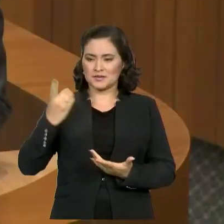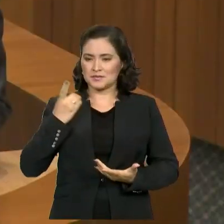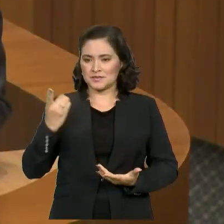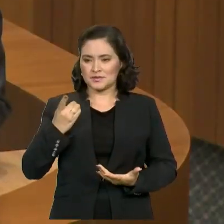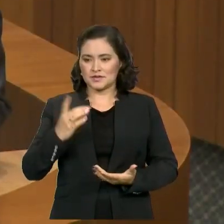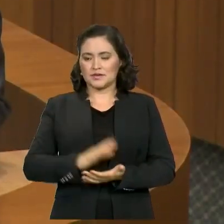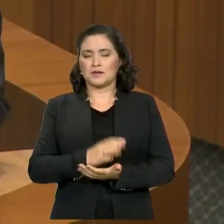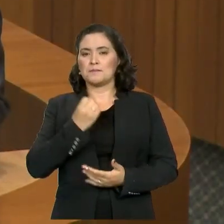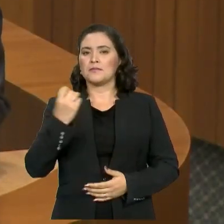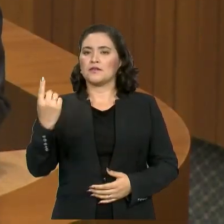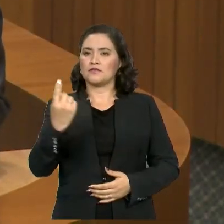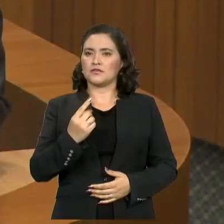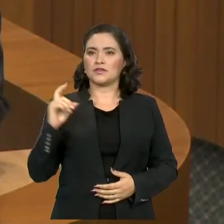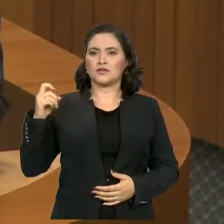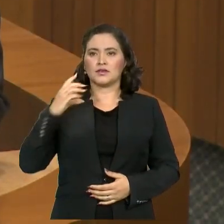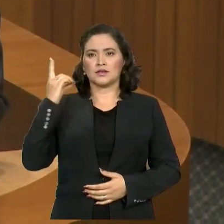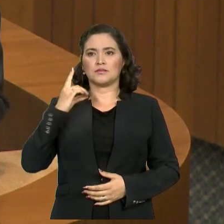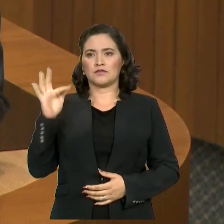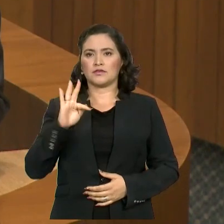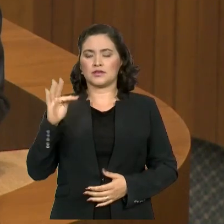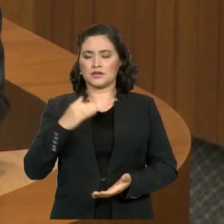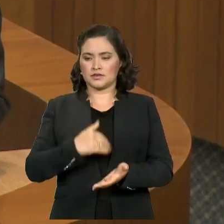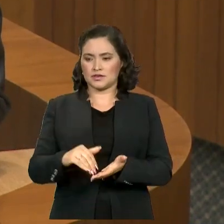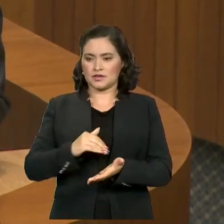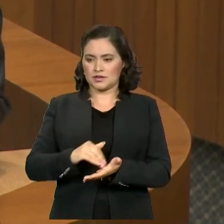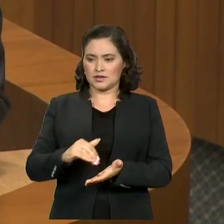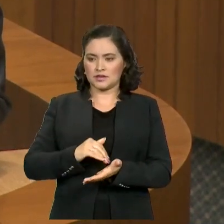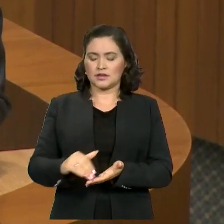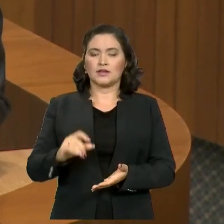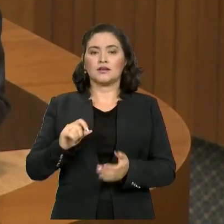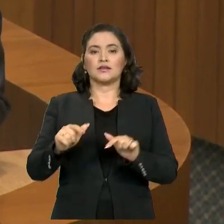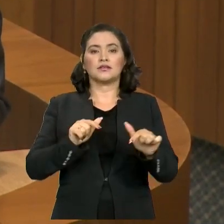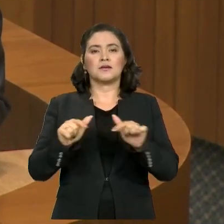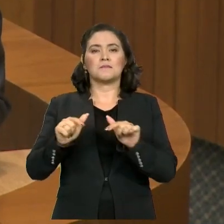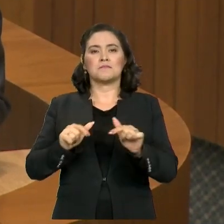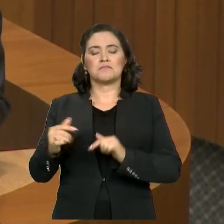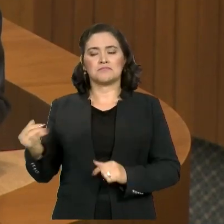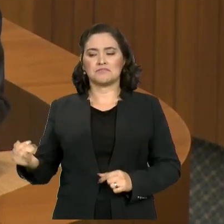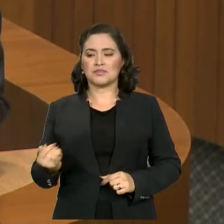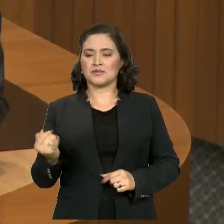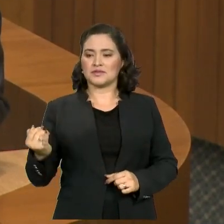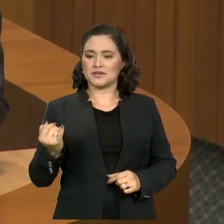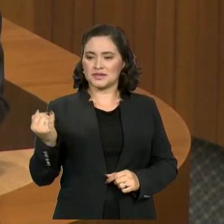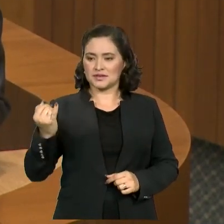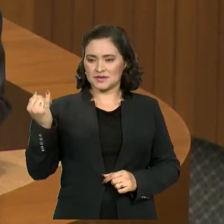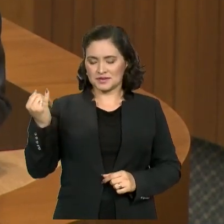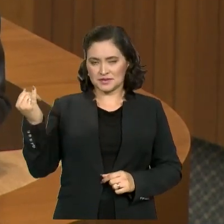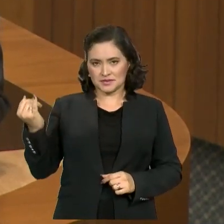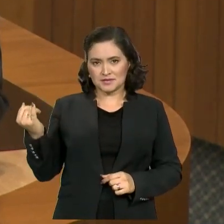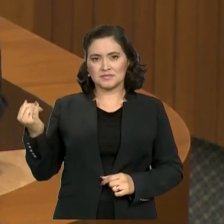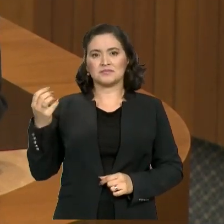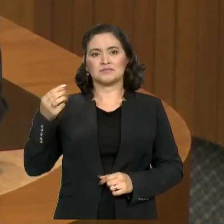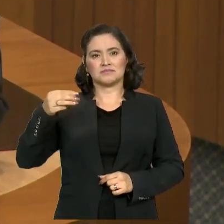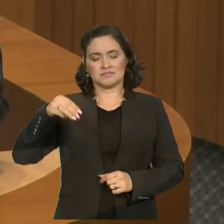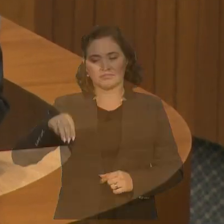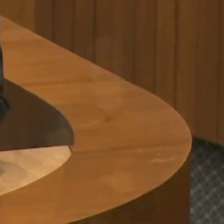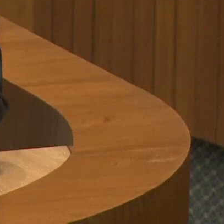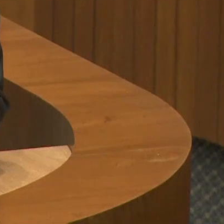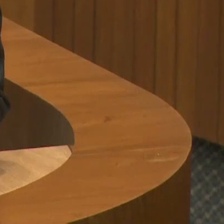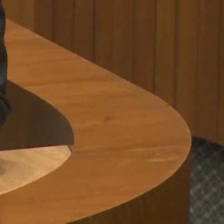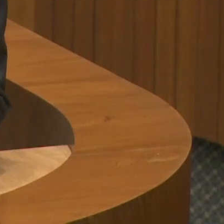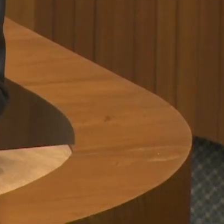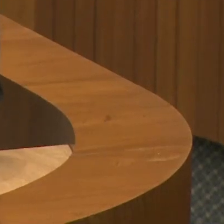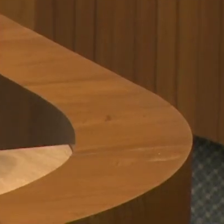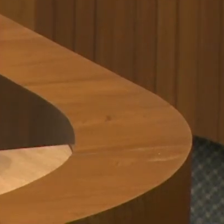federal, nosso secretário, que, aliás, faz um grande trabalho à frente da indústria do comércio do estado do Maranhão, meu amigo Júnior